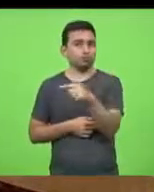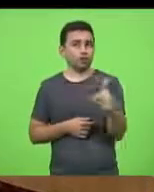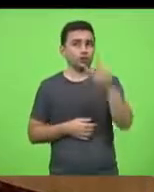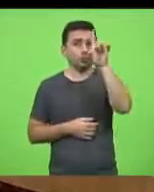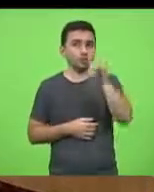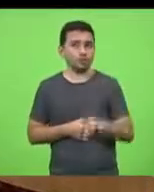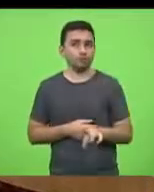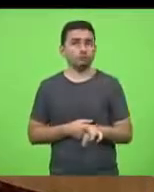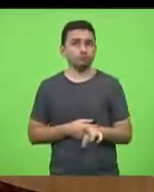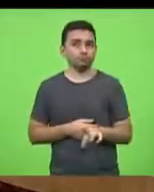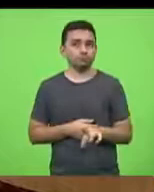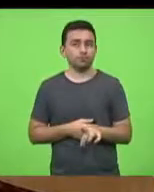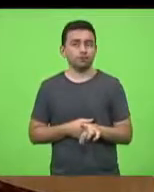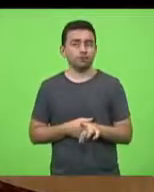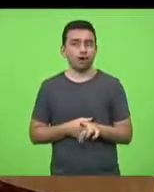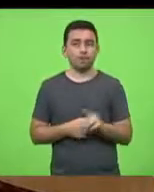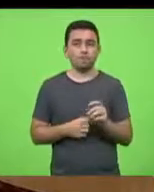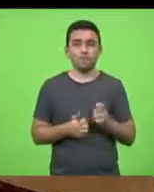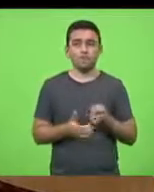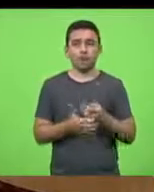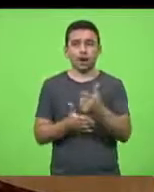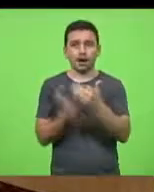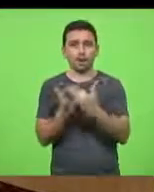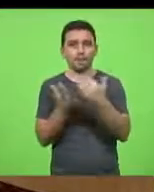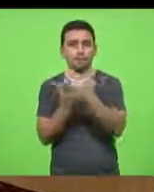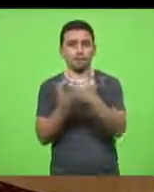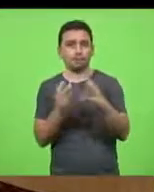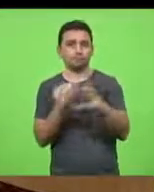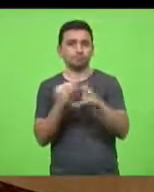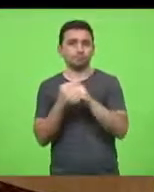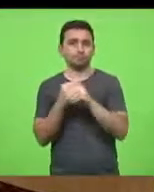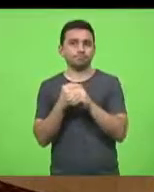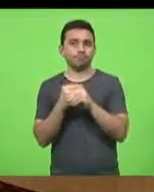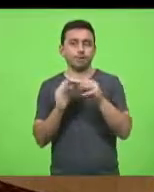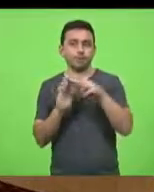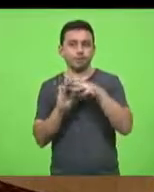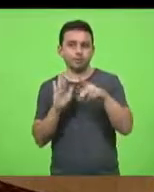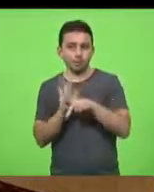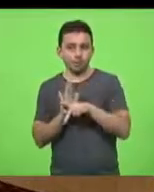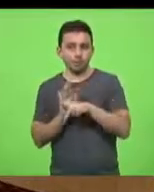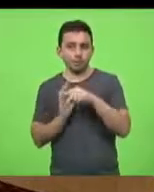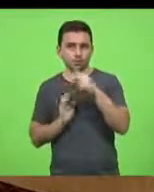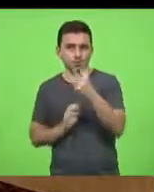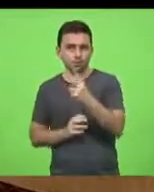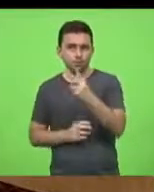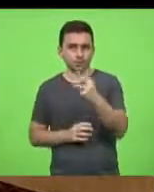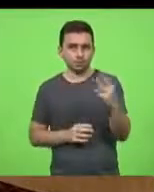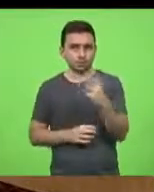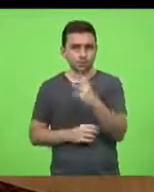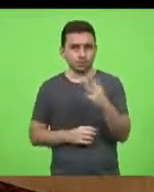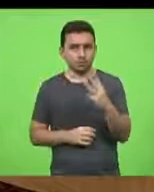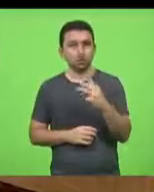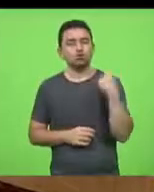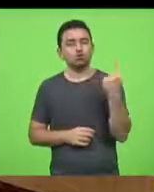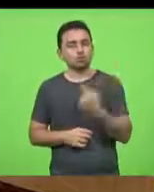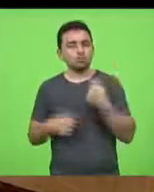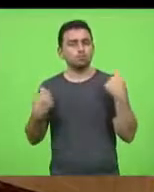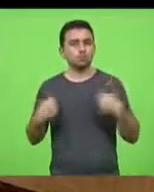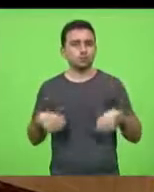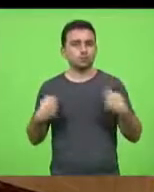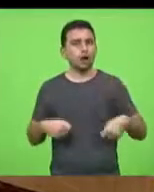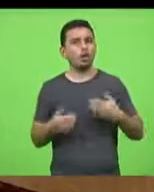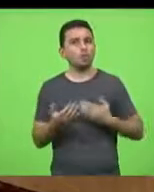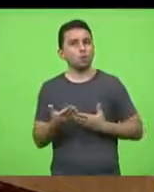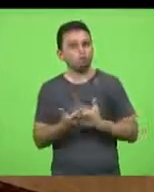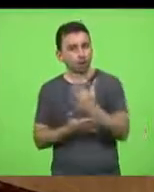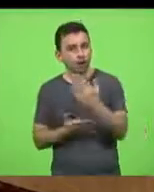a esta retribuição médica estabelecida na medida provisória 233. Nós precisamos aprovar esse